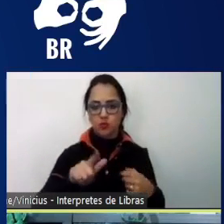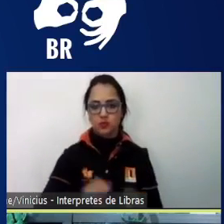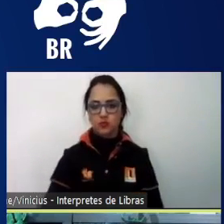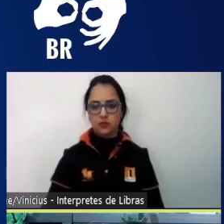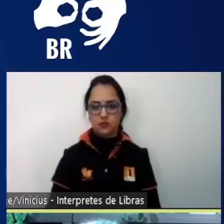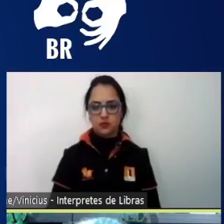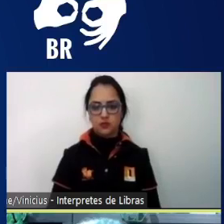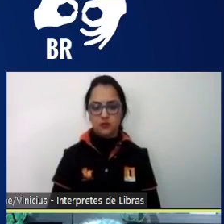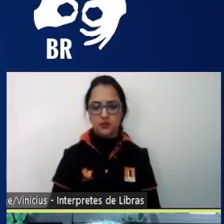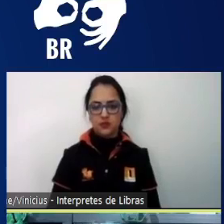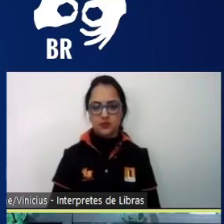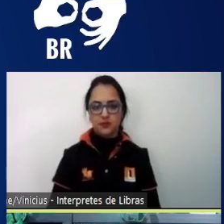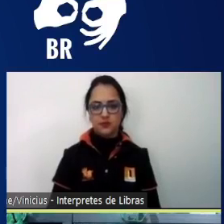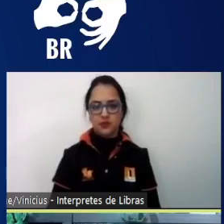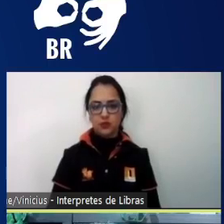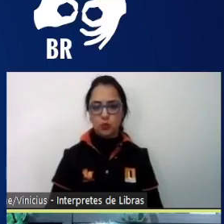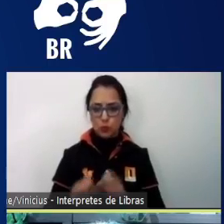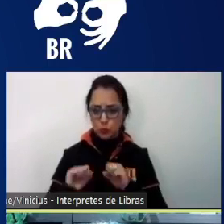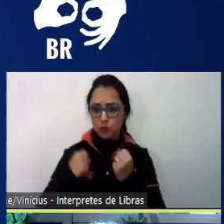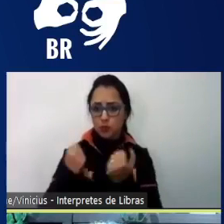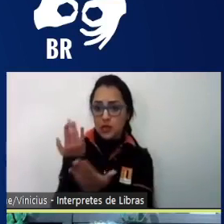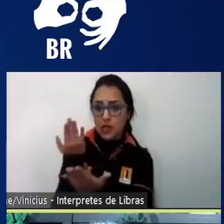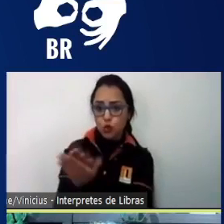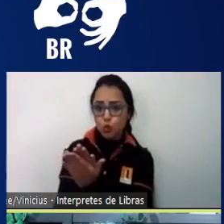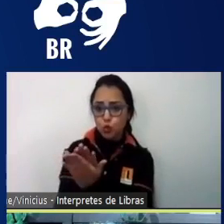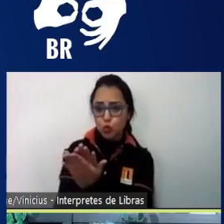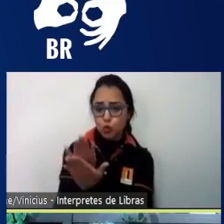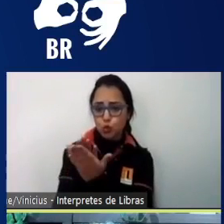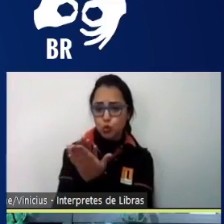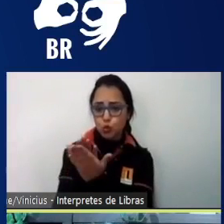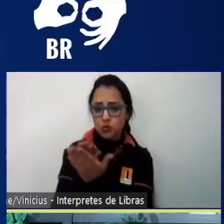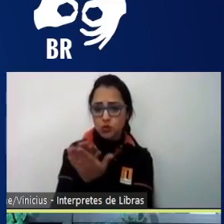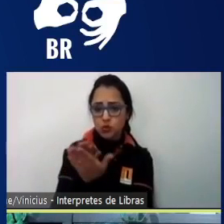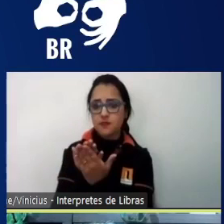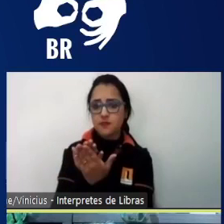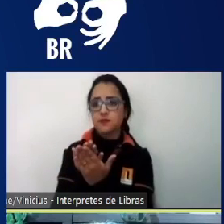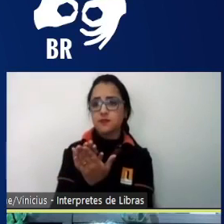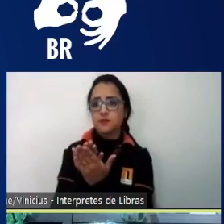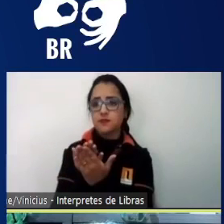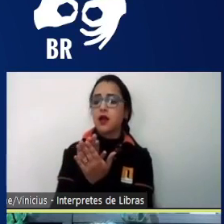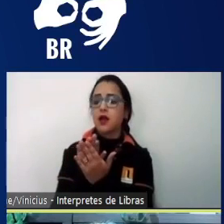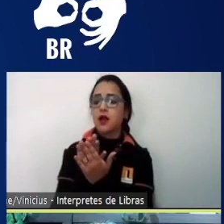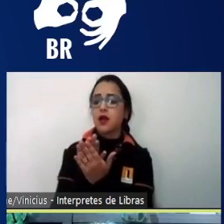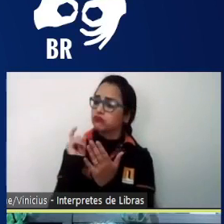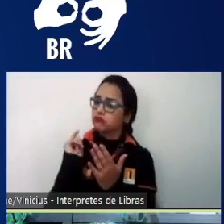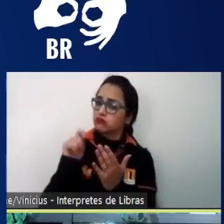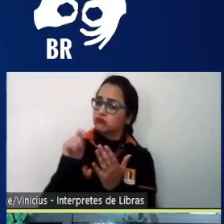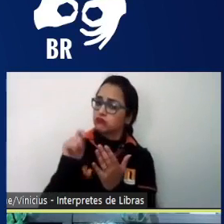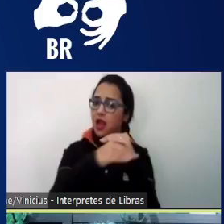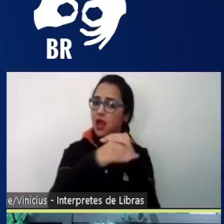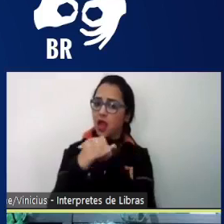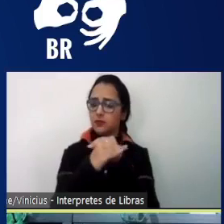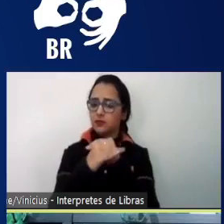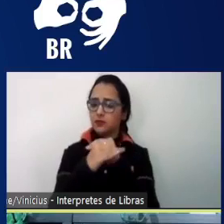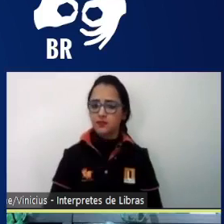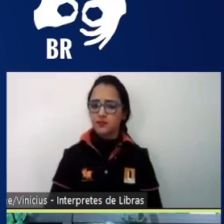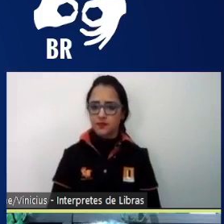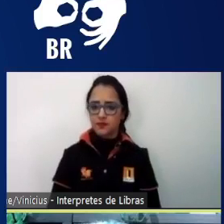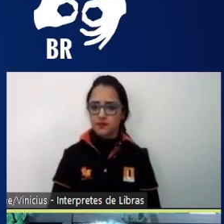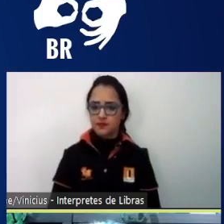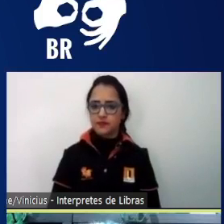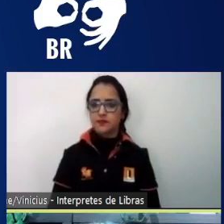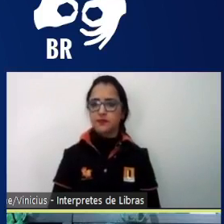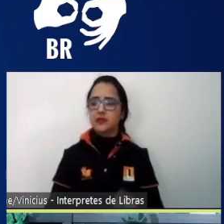e nos desbruçar a estudar sobre e a com muito empenho, de forma